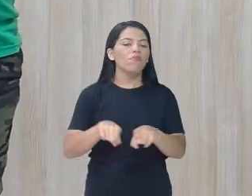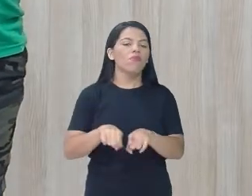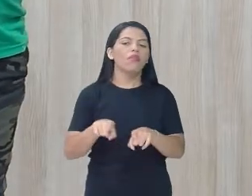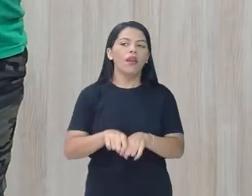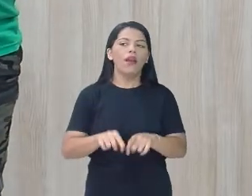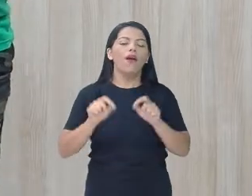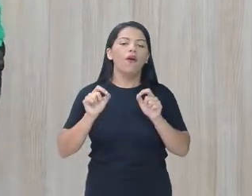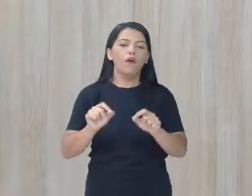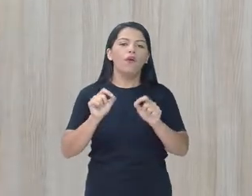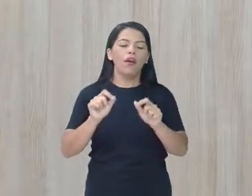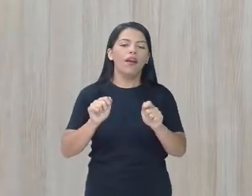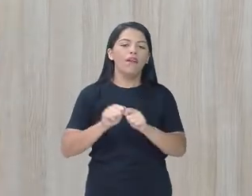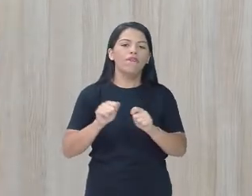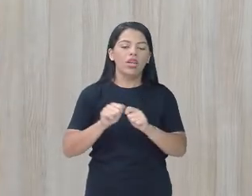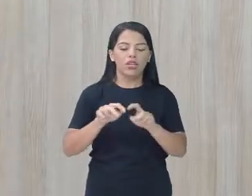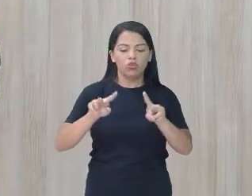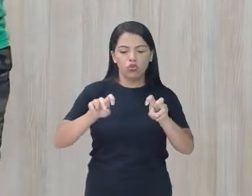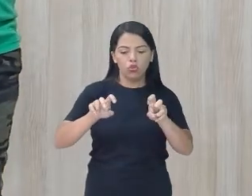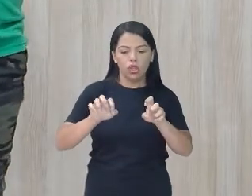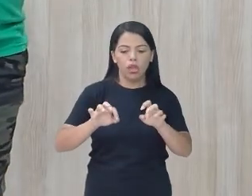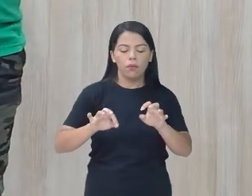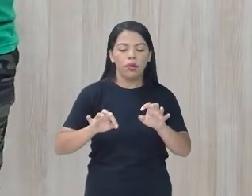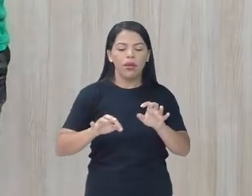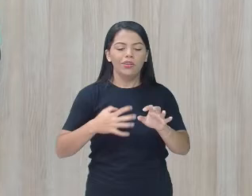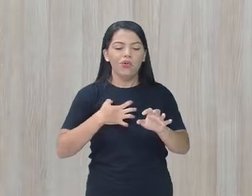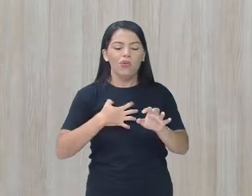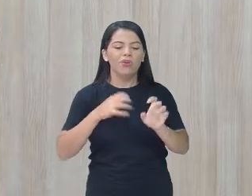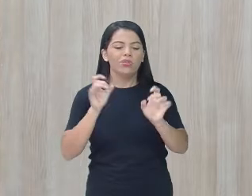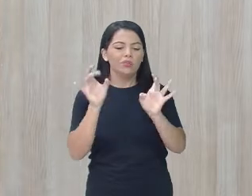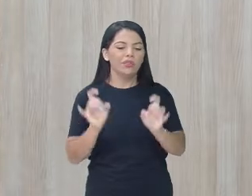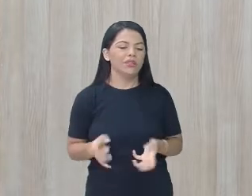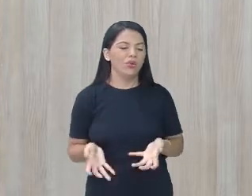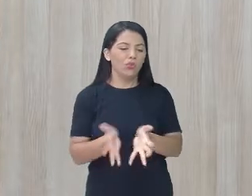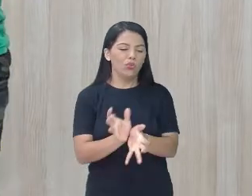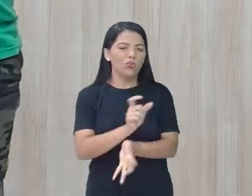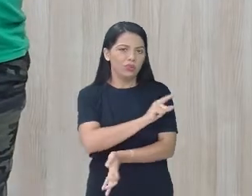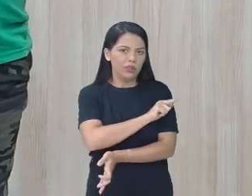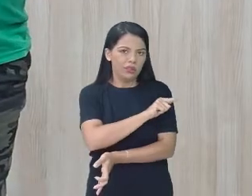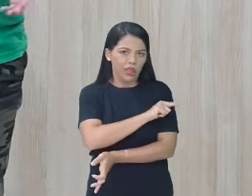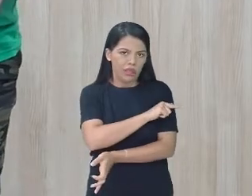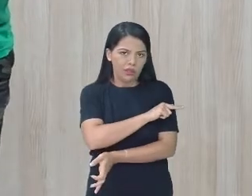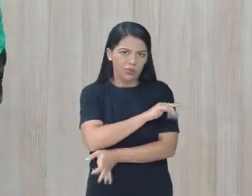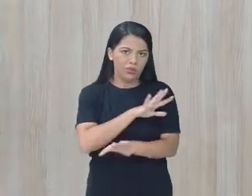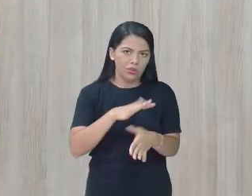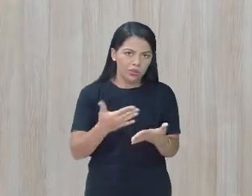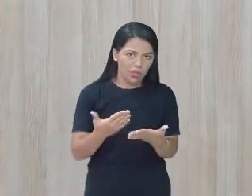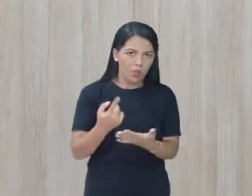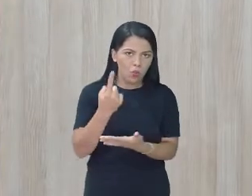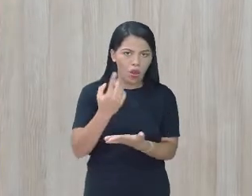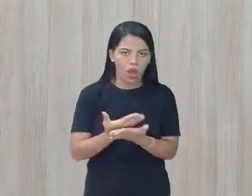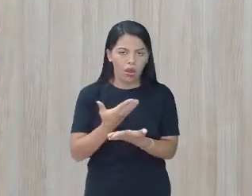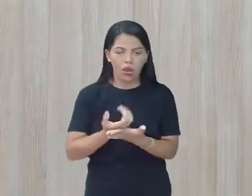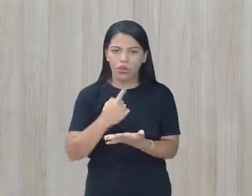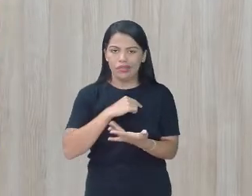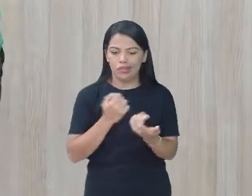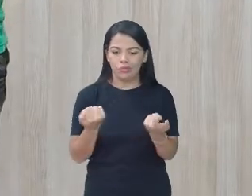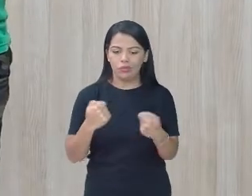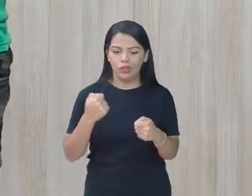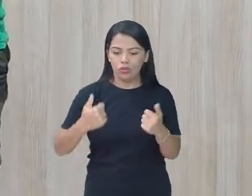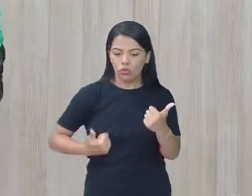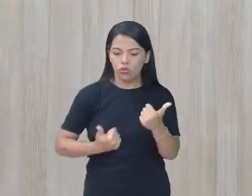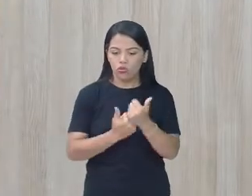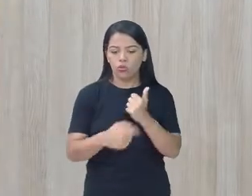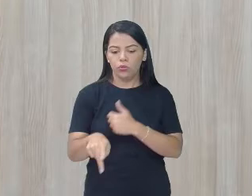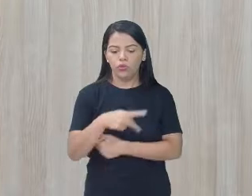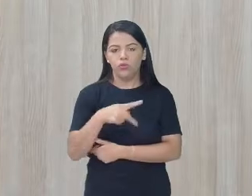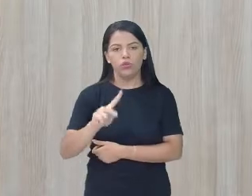aí, com a turma do 7º ano, certo? Em uma das aulas que a gente precisou substituir o